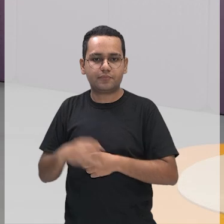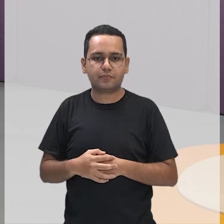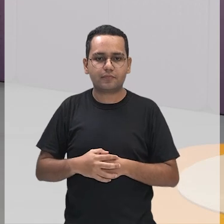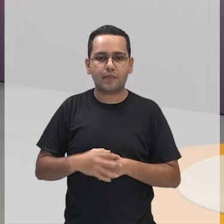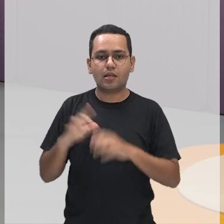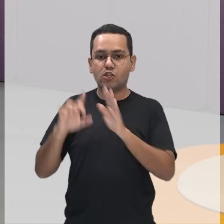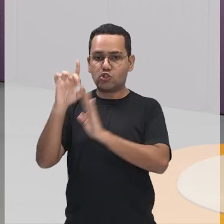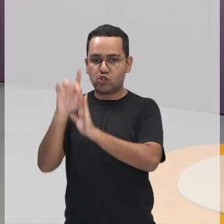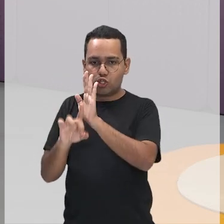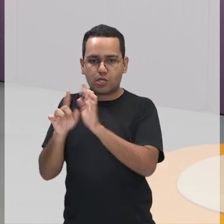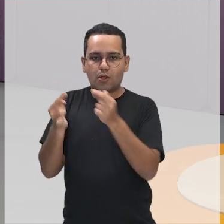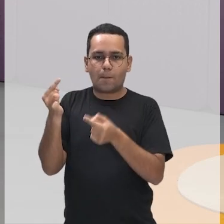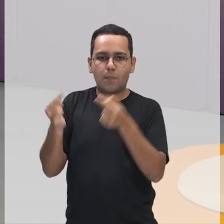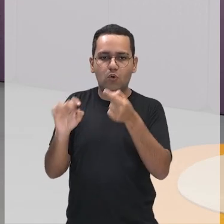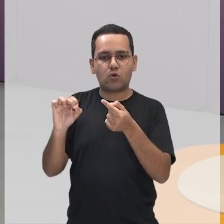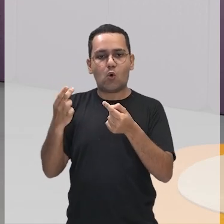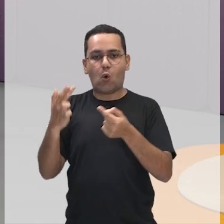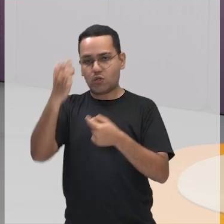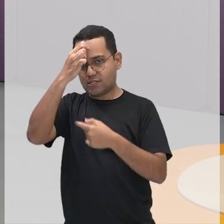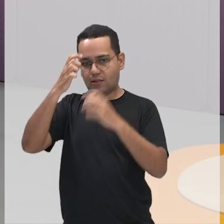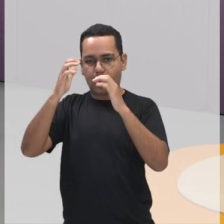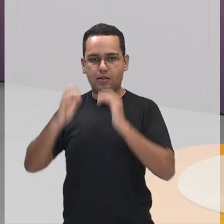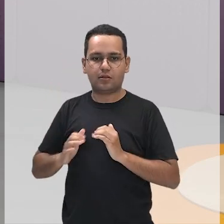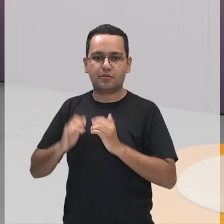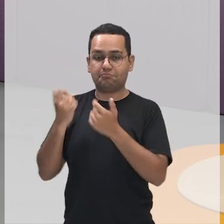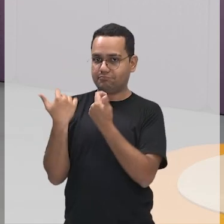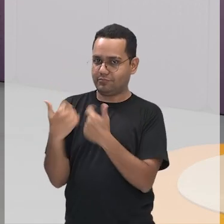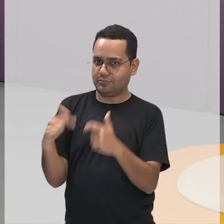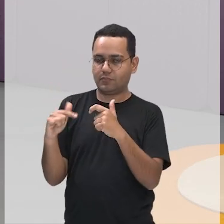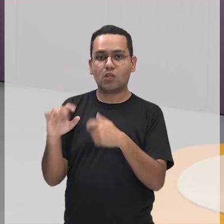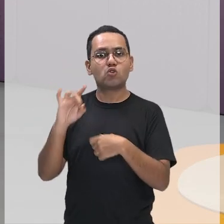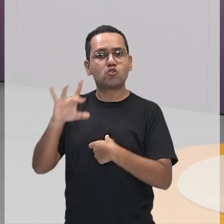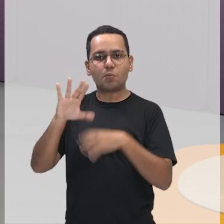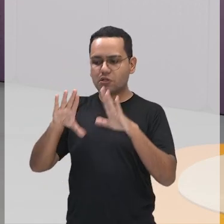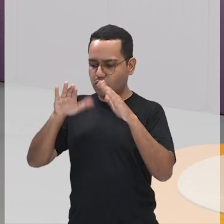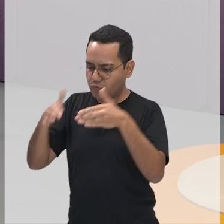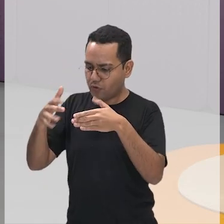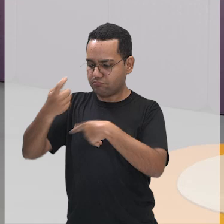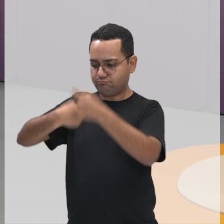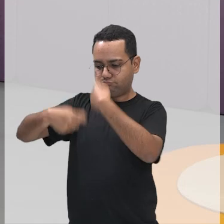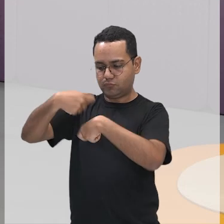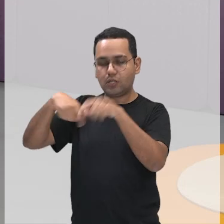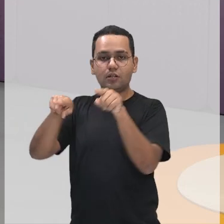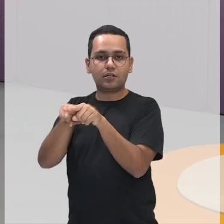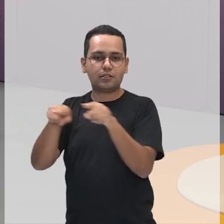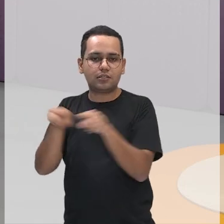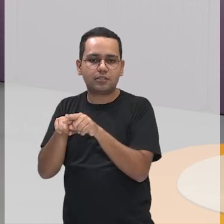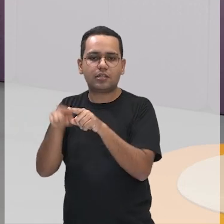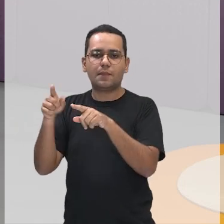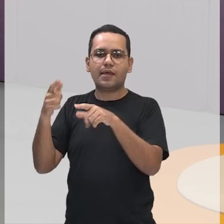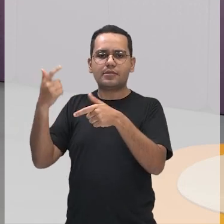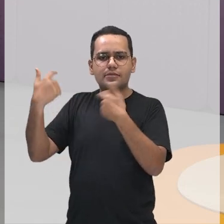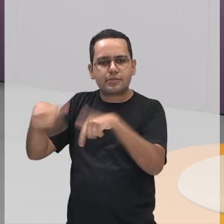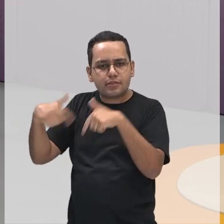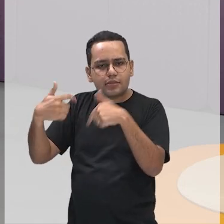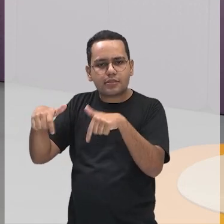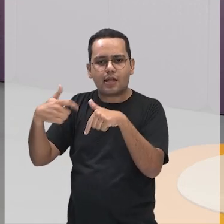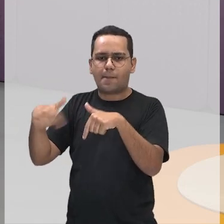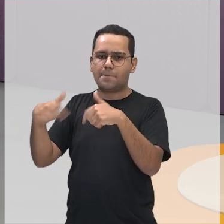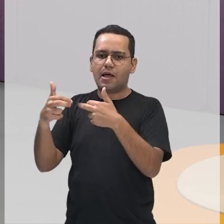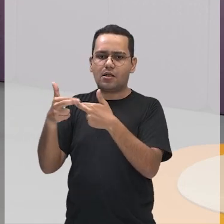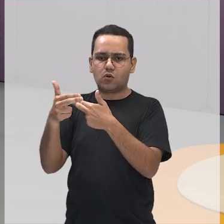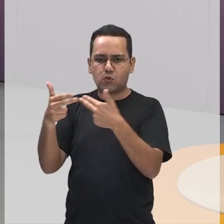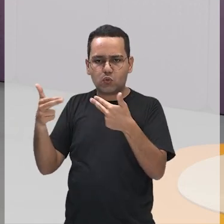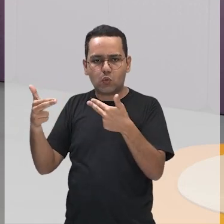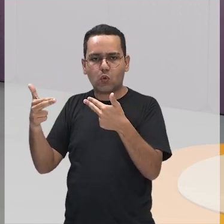cidadania espartana. Se dedicavam ao comércio, à manufatura, atividades que eram proibidos